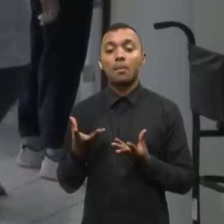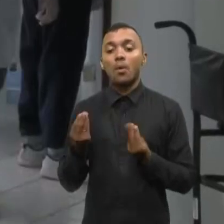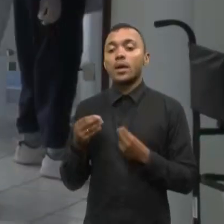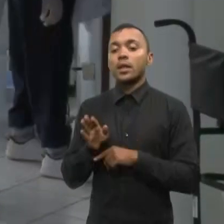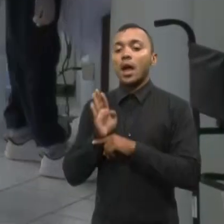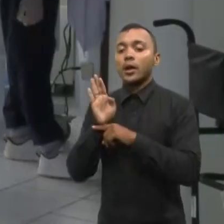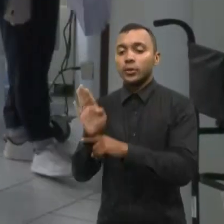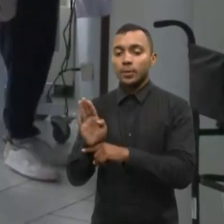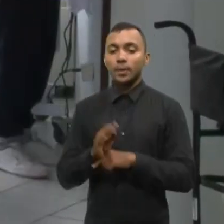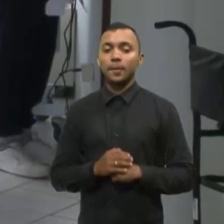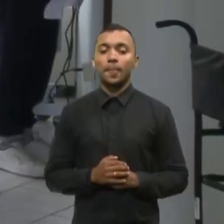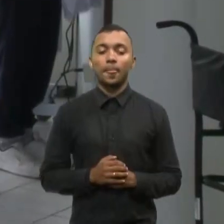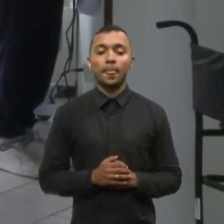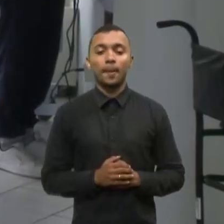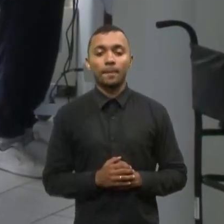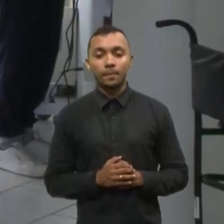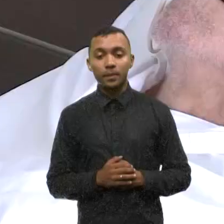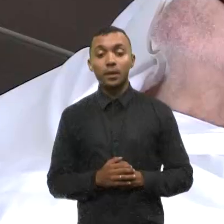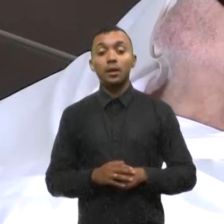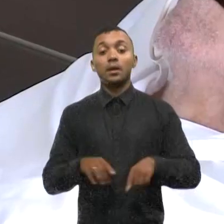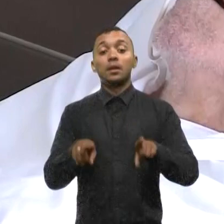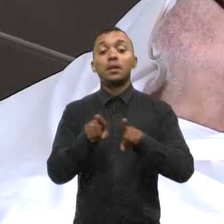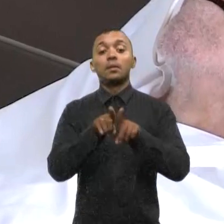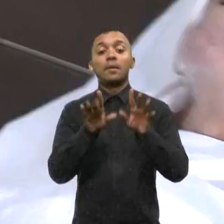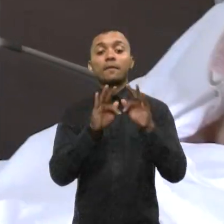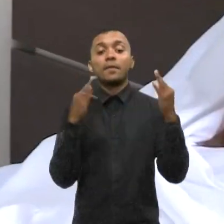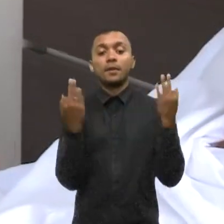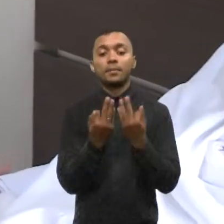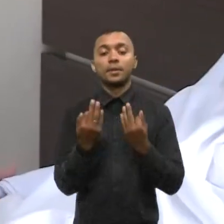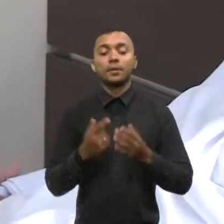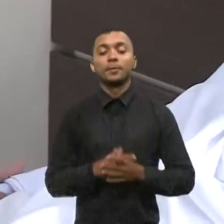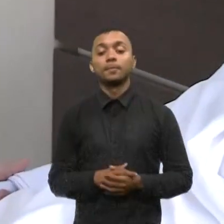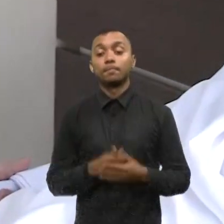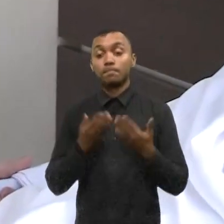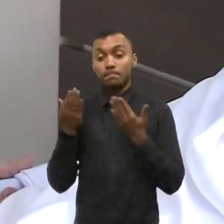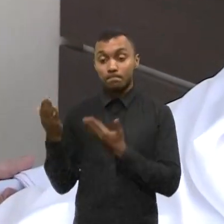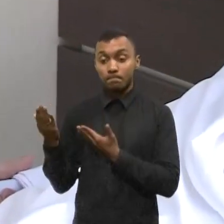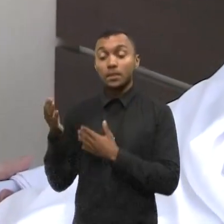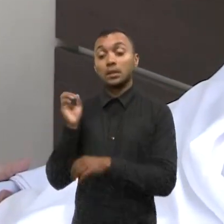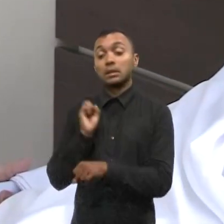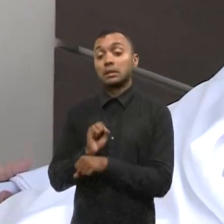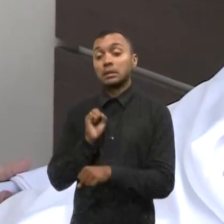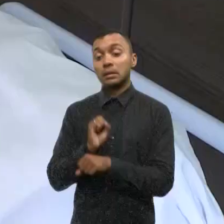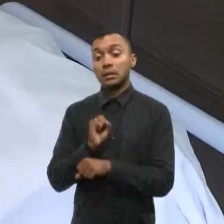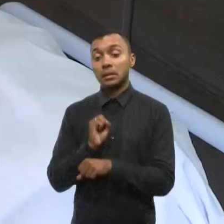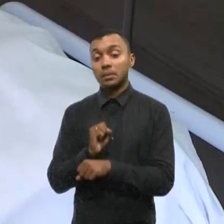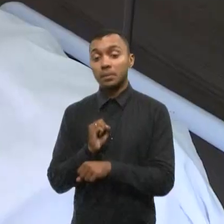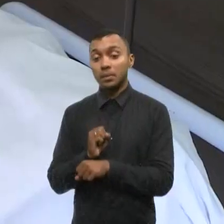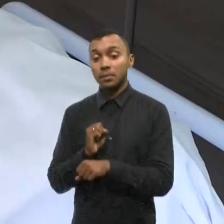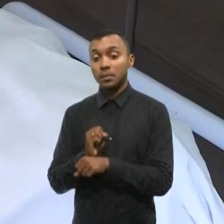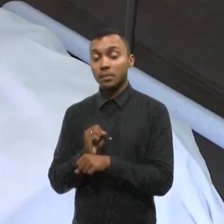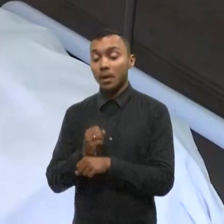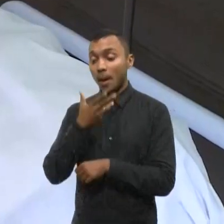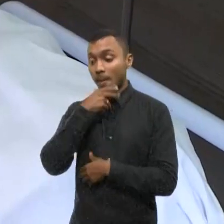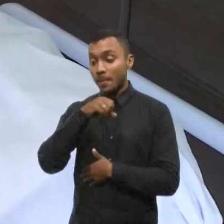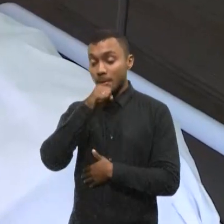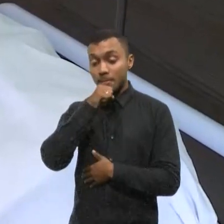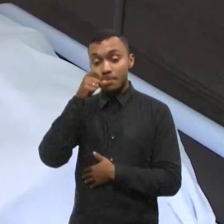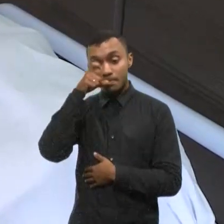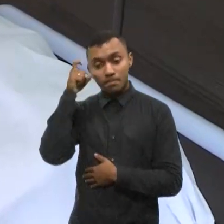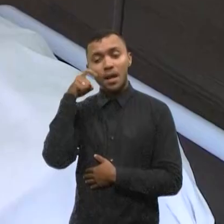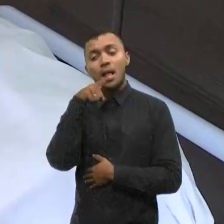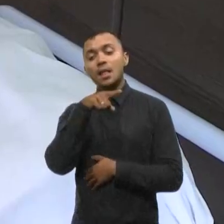para os pacientes, mas também para a família. Jaqueline, que esperou um acolhimento do pai, também se